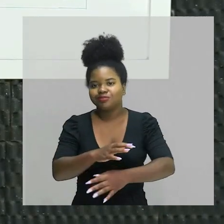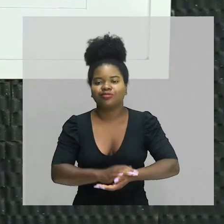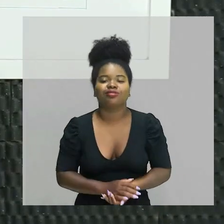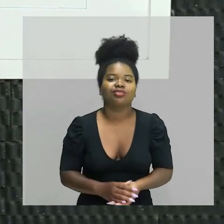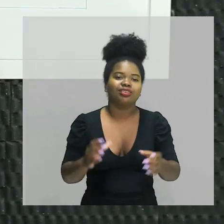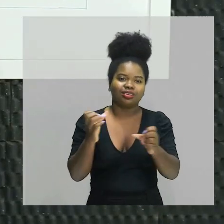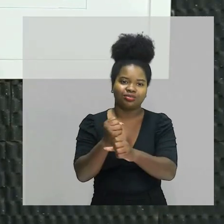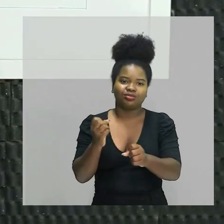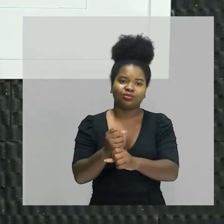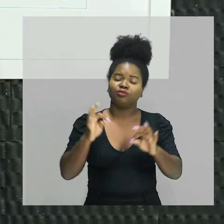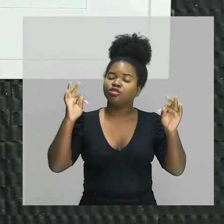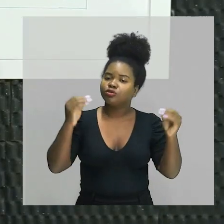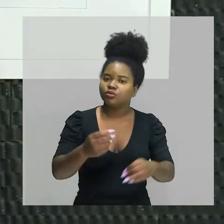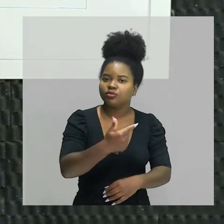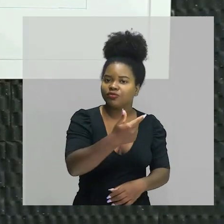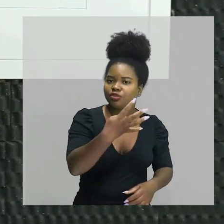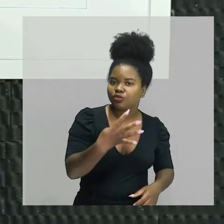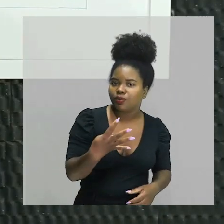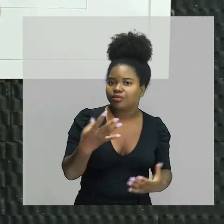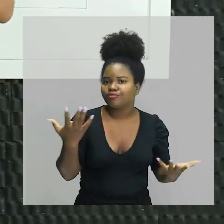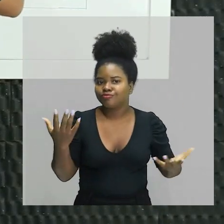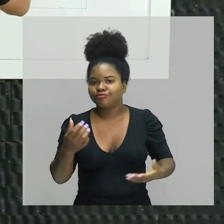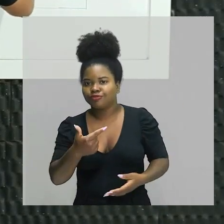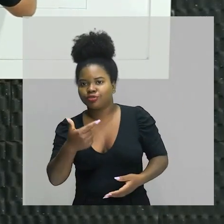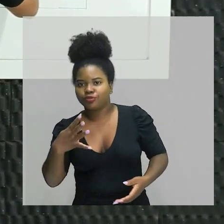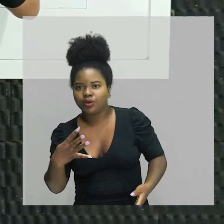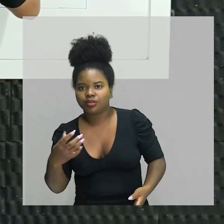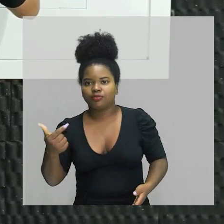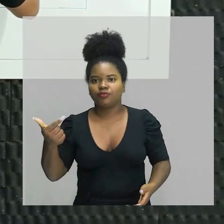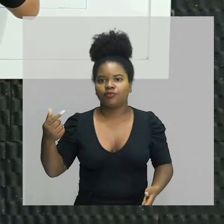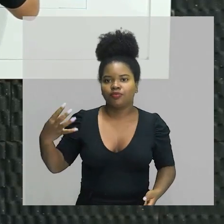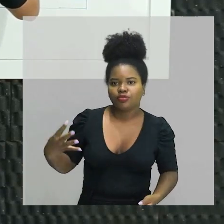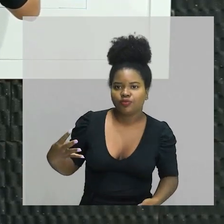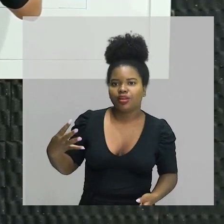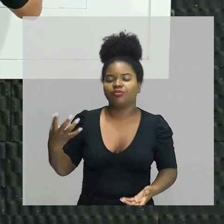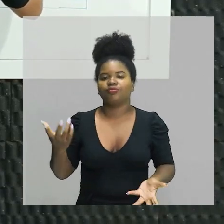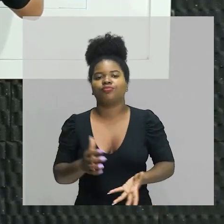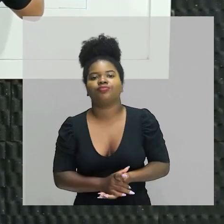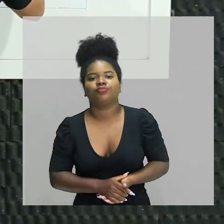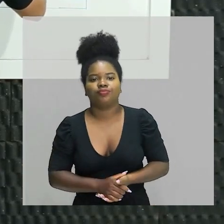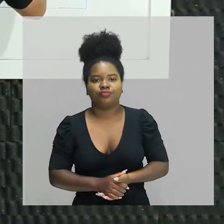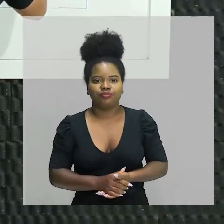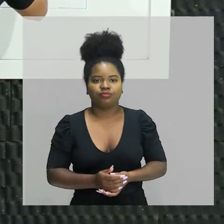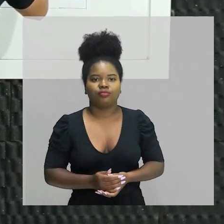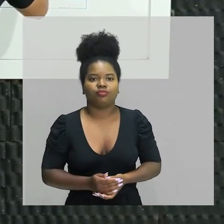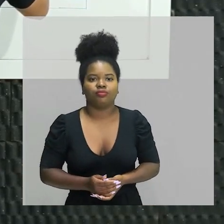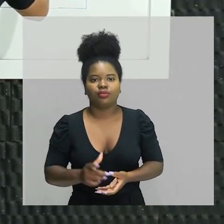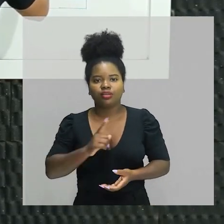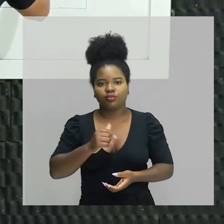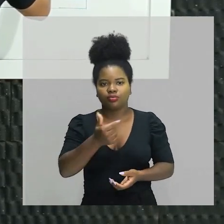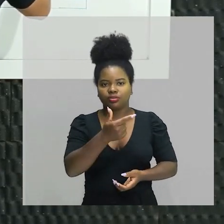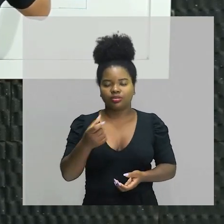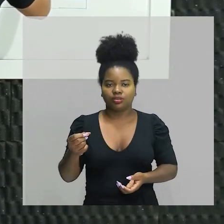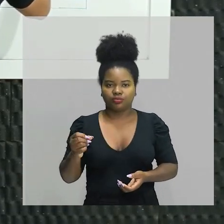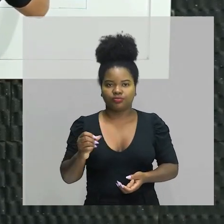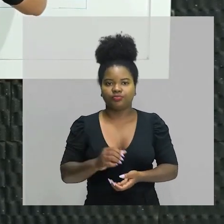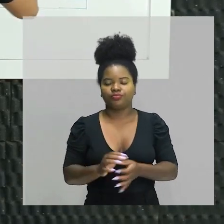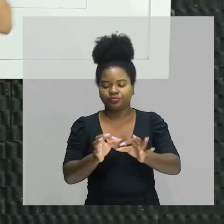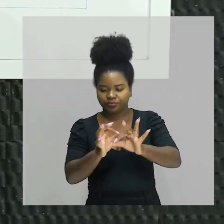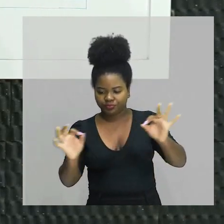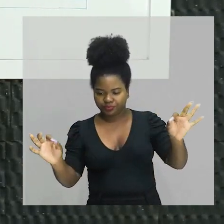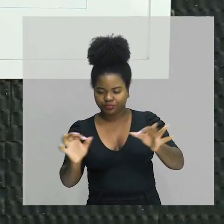a soma desses elementos aqui, ó. Então, daqui para cá vai ter o quê? 120 centímetros. Aí sim,